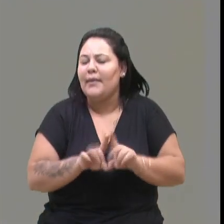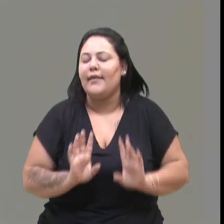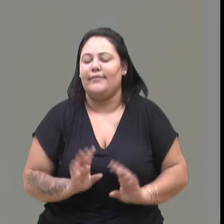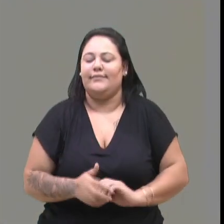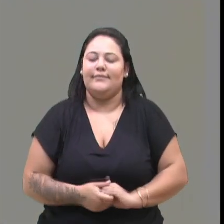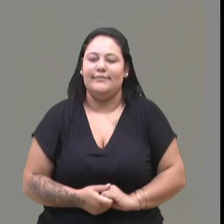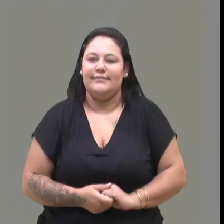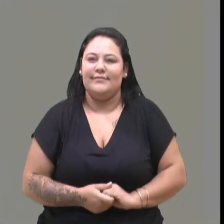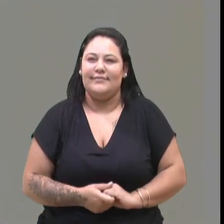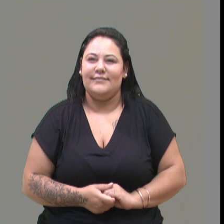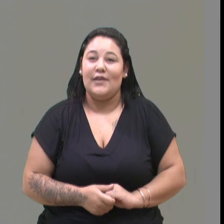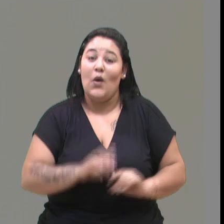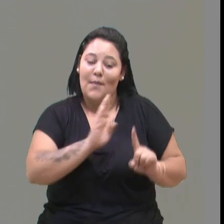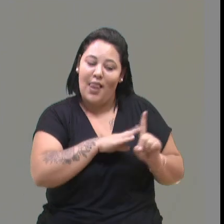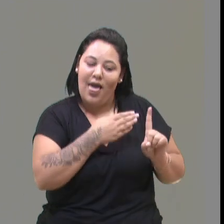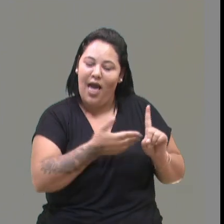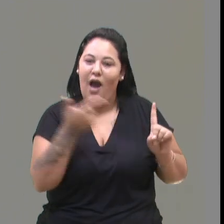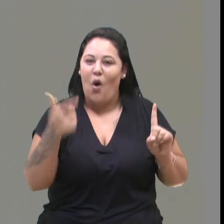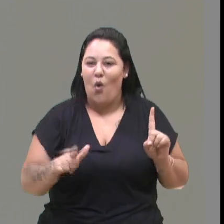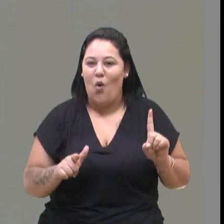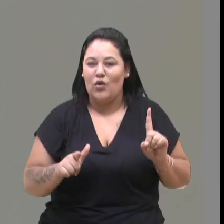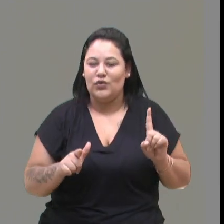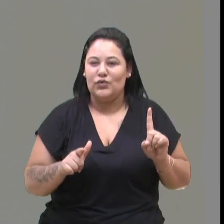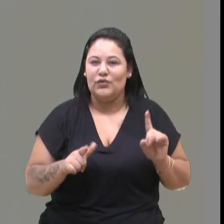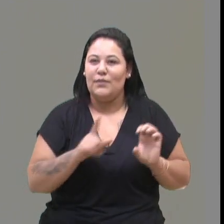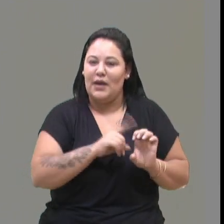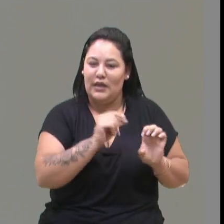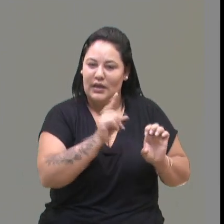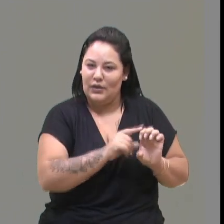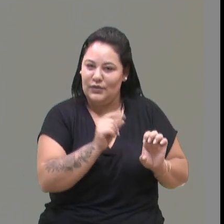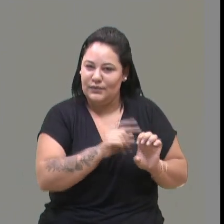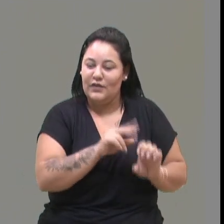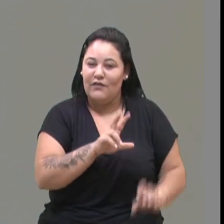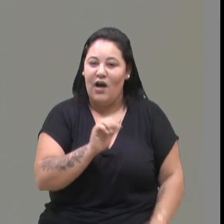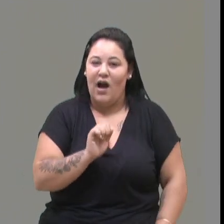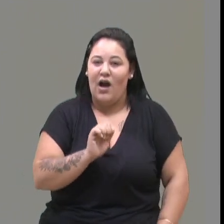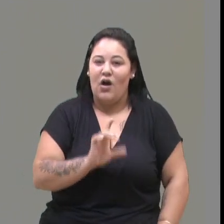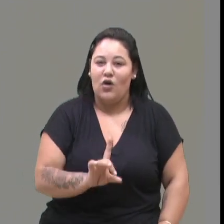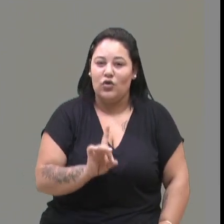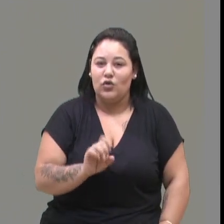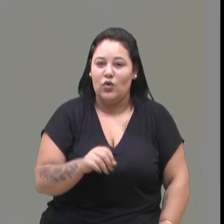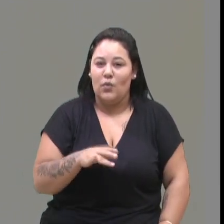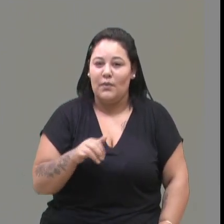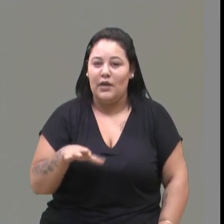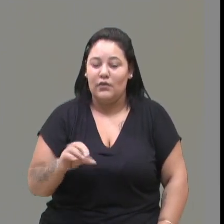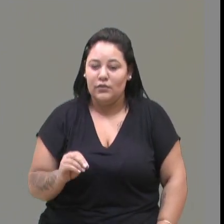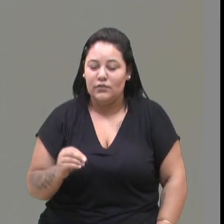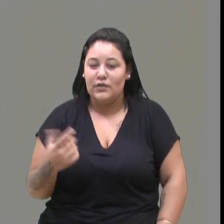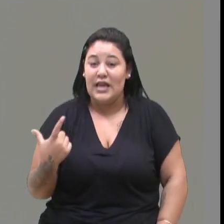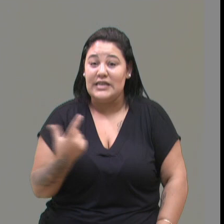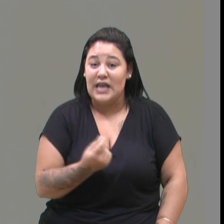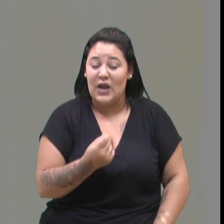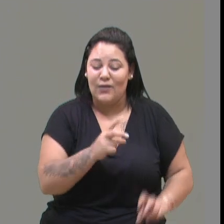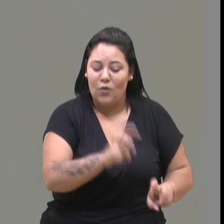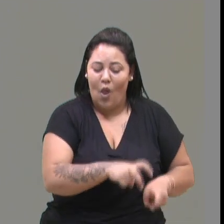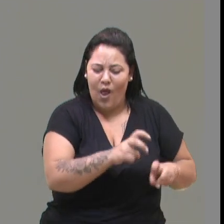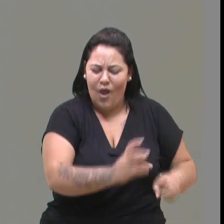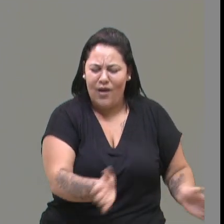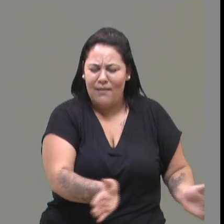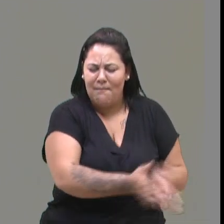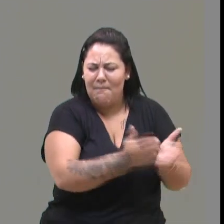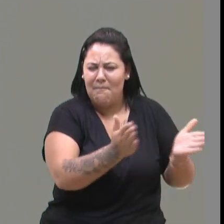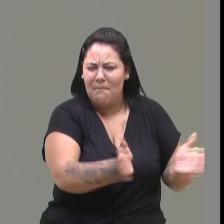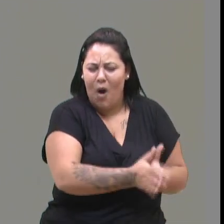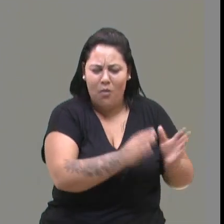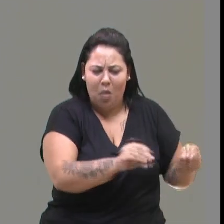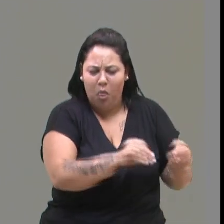A homenagem a outro empresário, o seu Valdomiro Remussi, que saiu da colônia com pobreza, veio para Caxias do Sul,